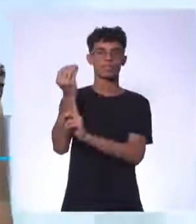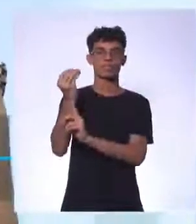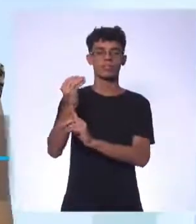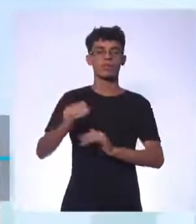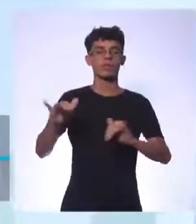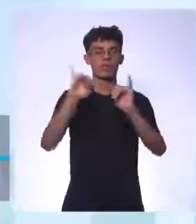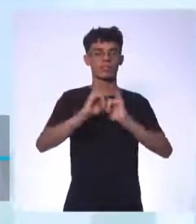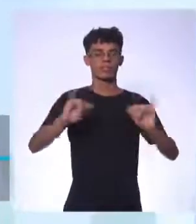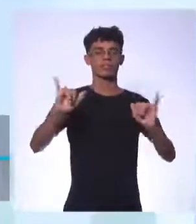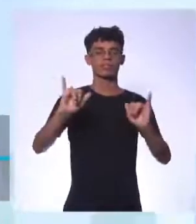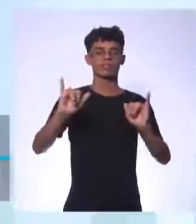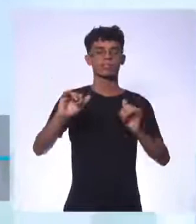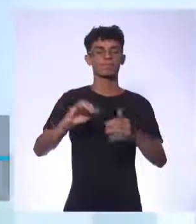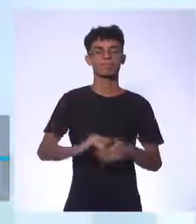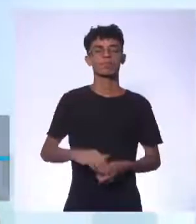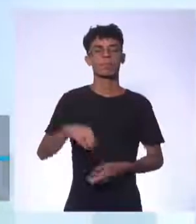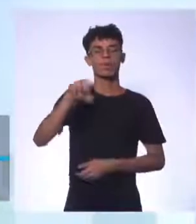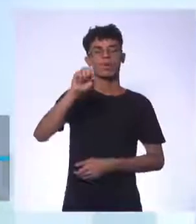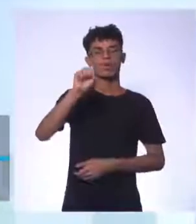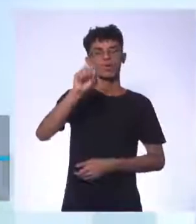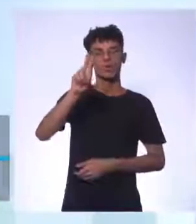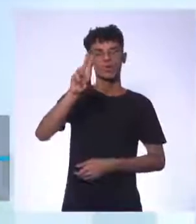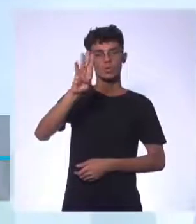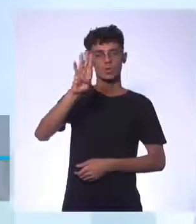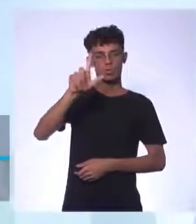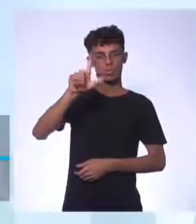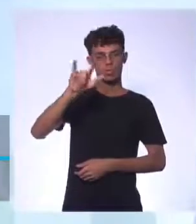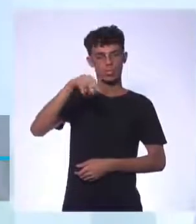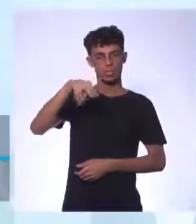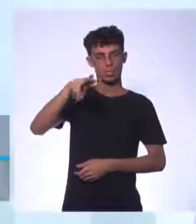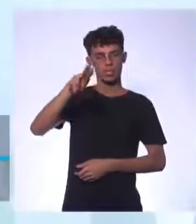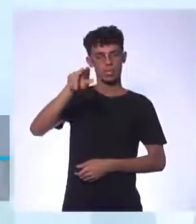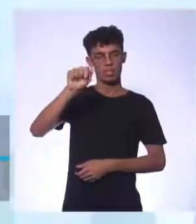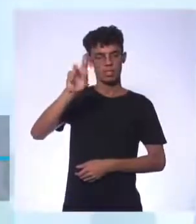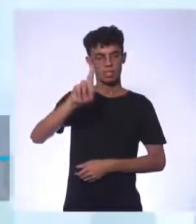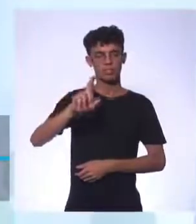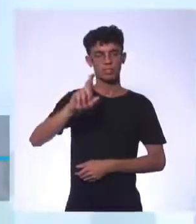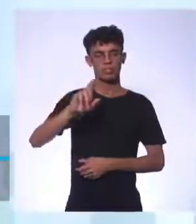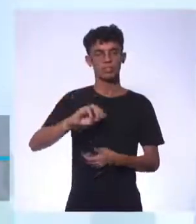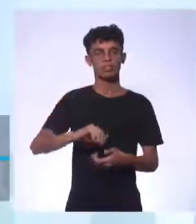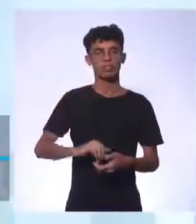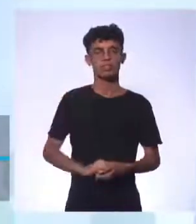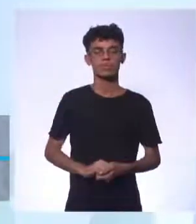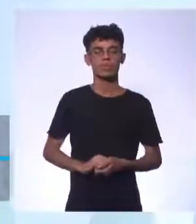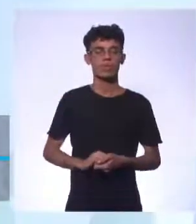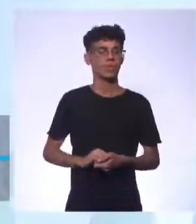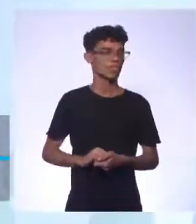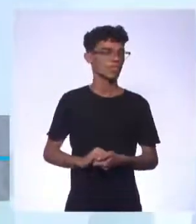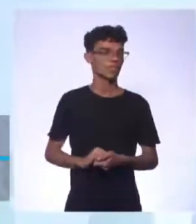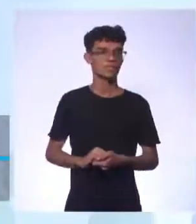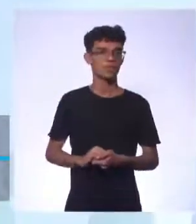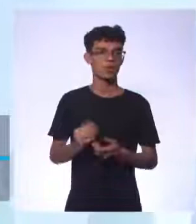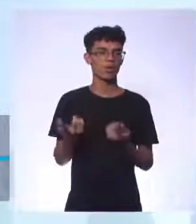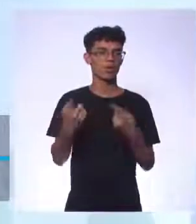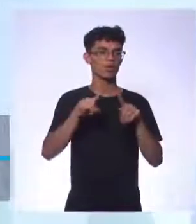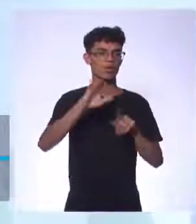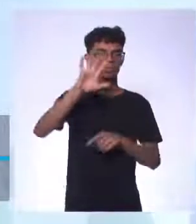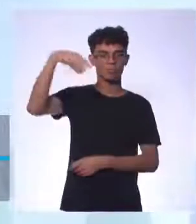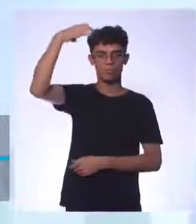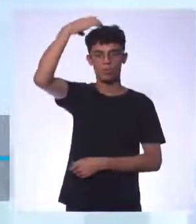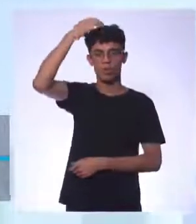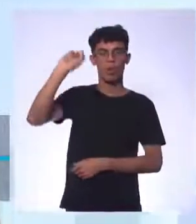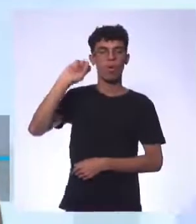mensagens subliminares, né, sobre ou combatendo a monarquia ou valorizando